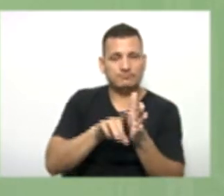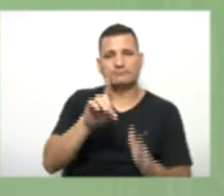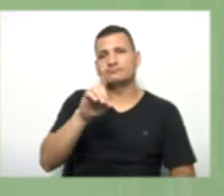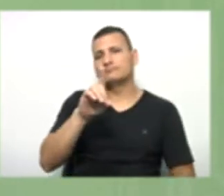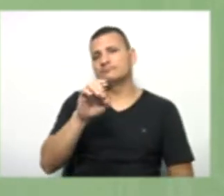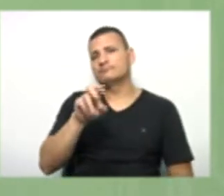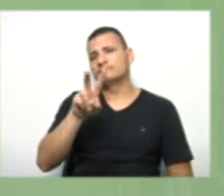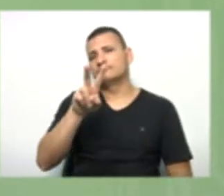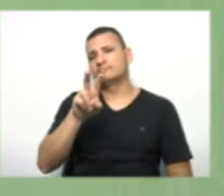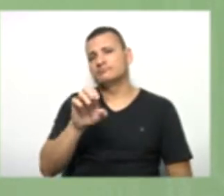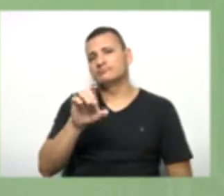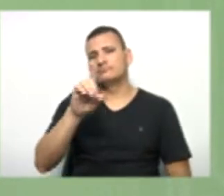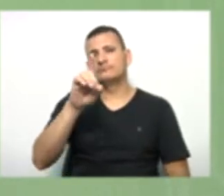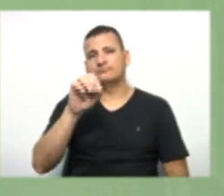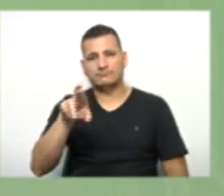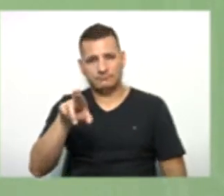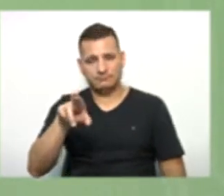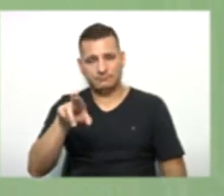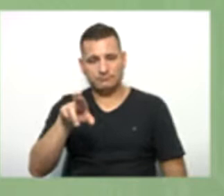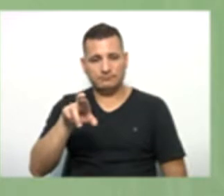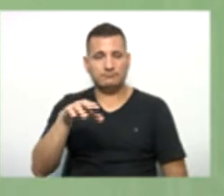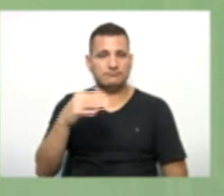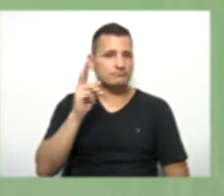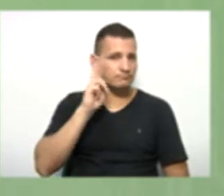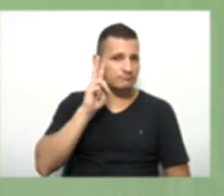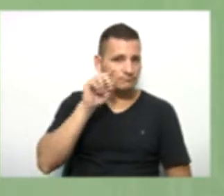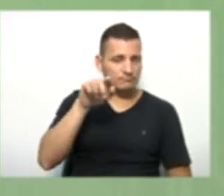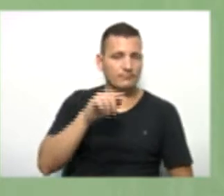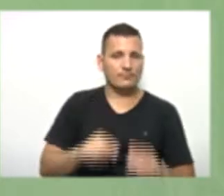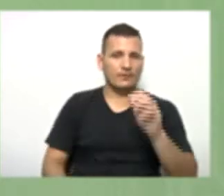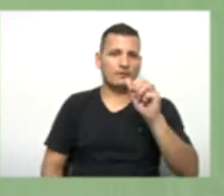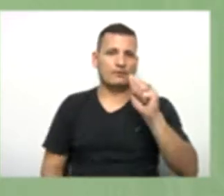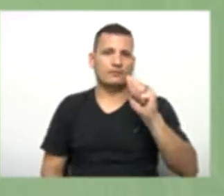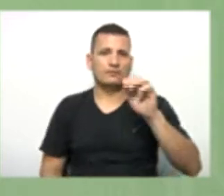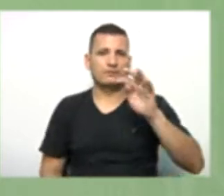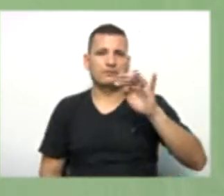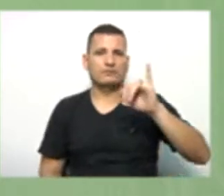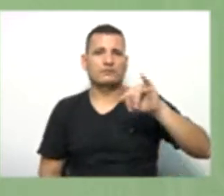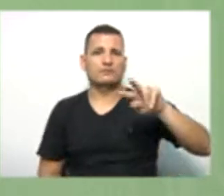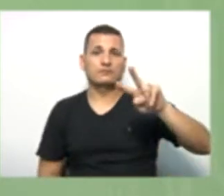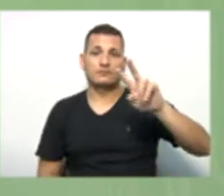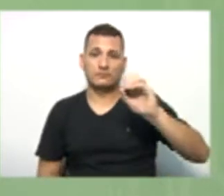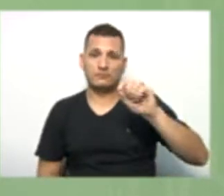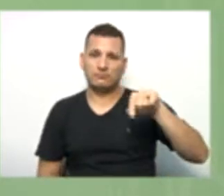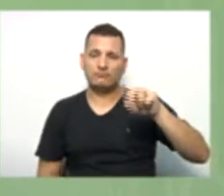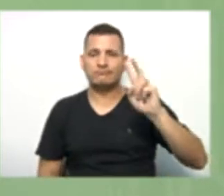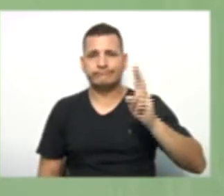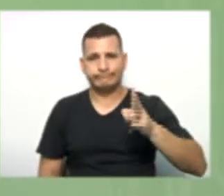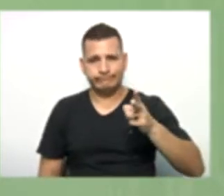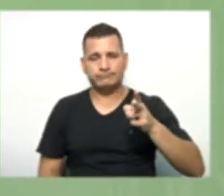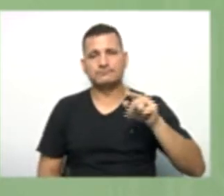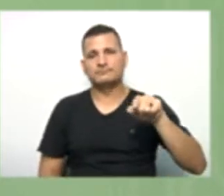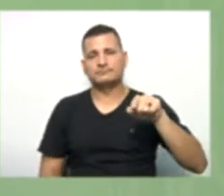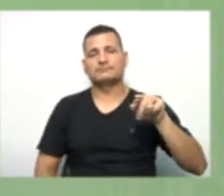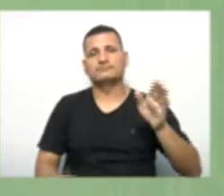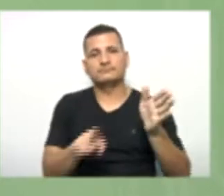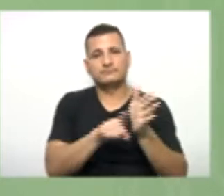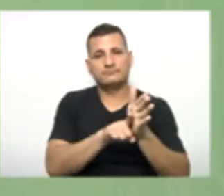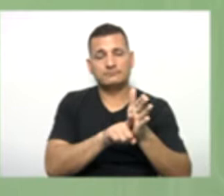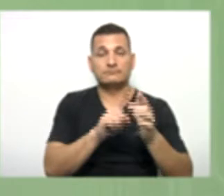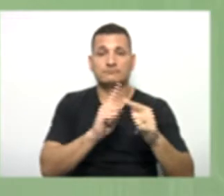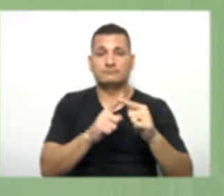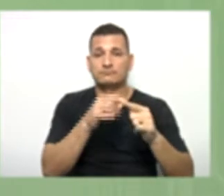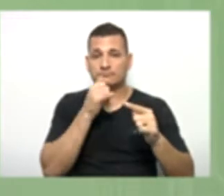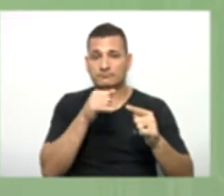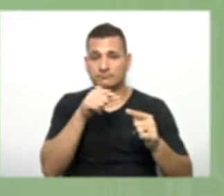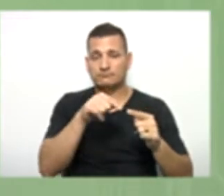contas do ativo, elas sempre tem que ter saldo devedor, porque se ela ficar com saldo